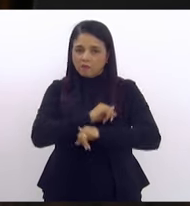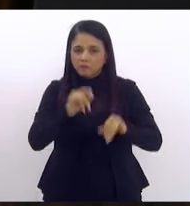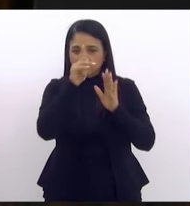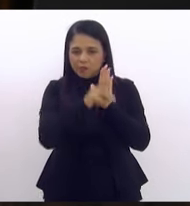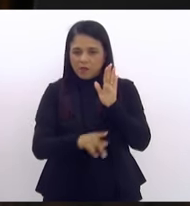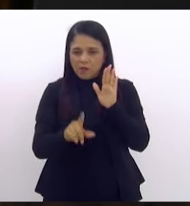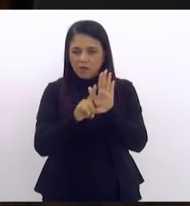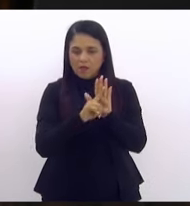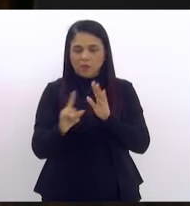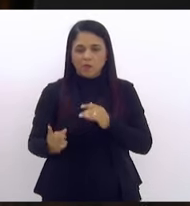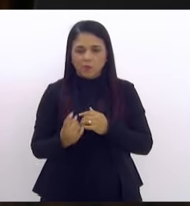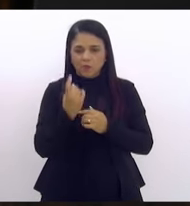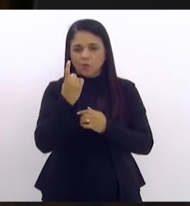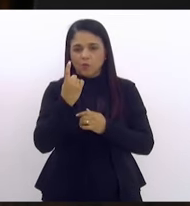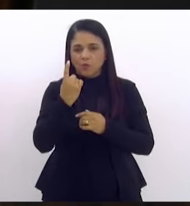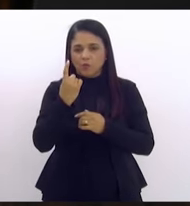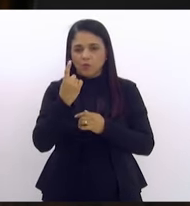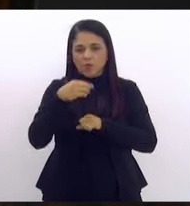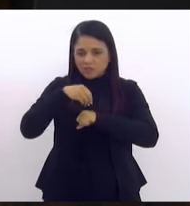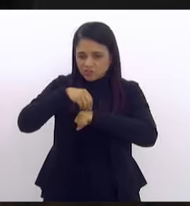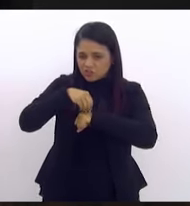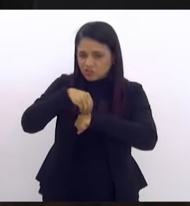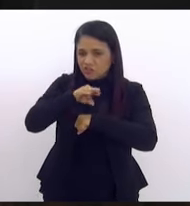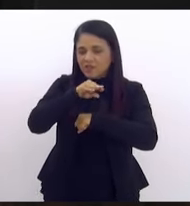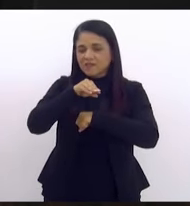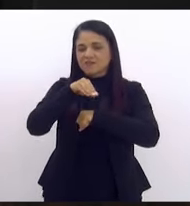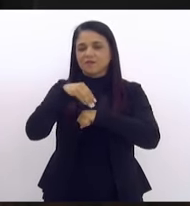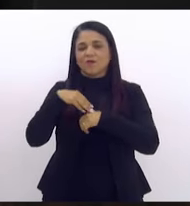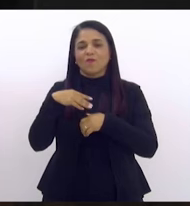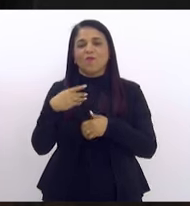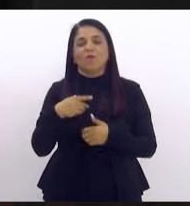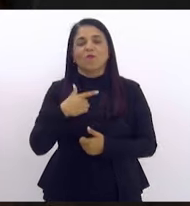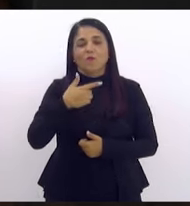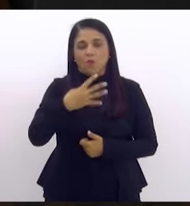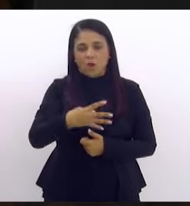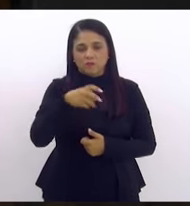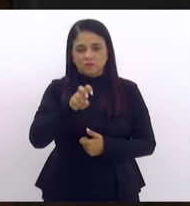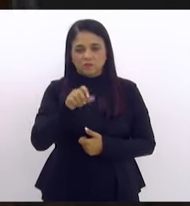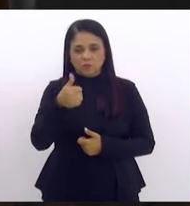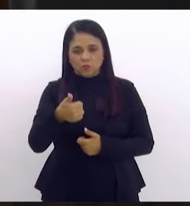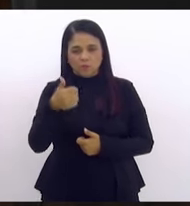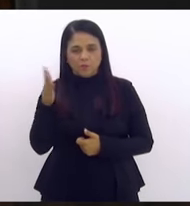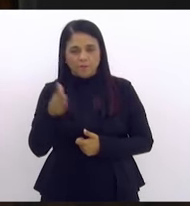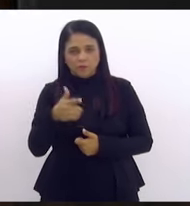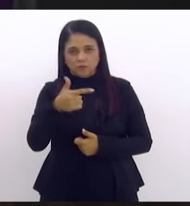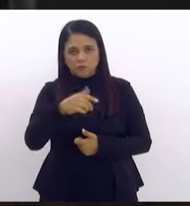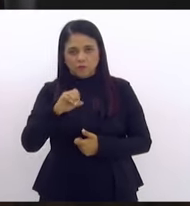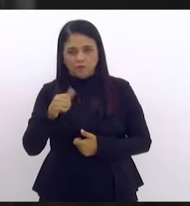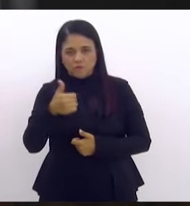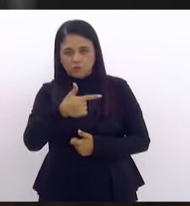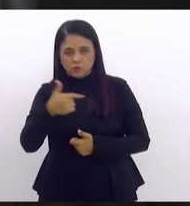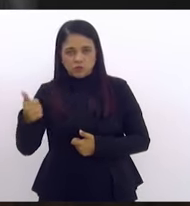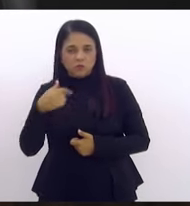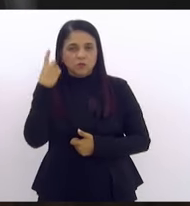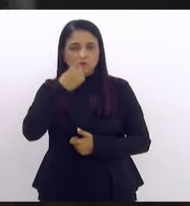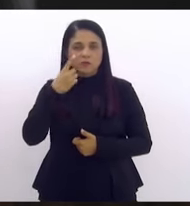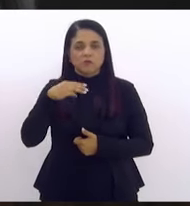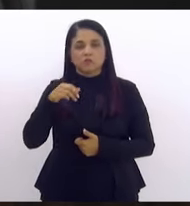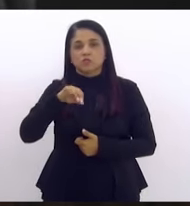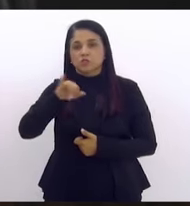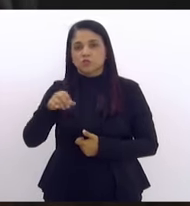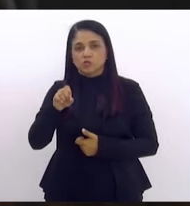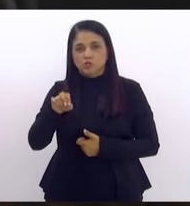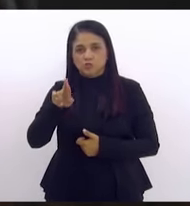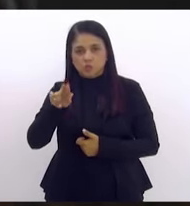Anuncio, em discussão única, indicação legislativa número 451/2021, de autoria do deputado Jorge Felipe Neto,